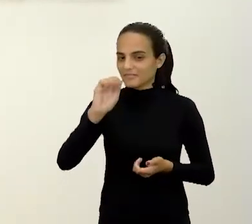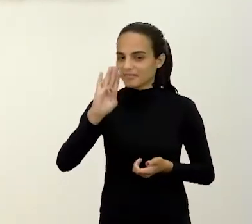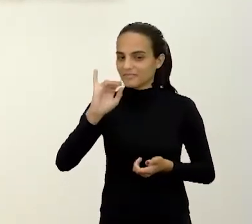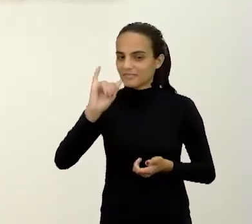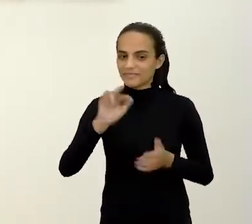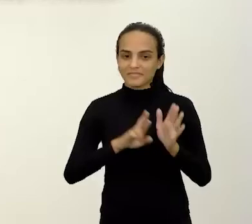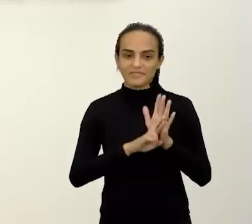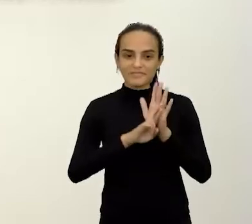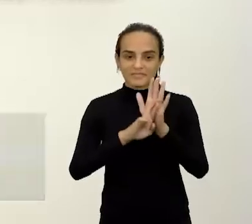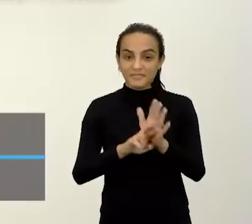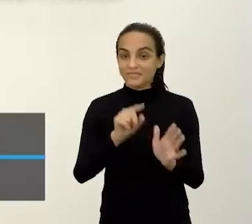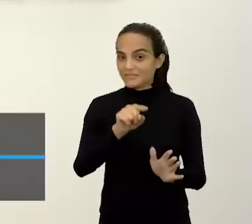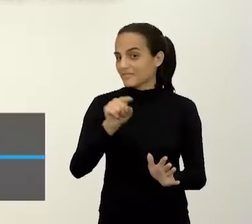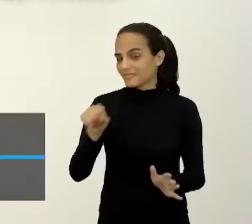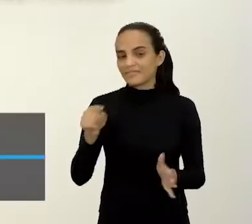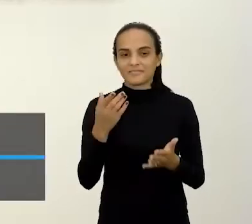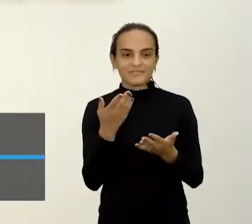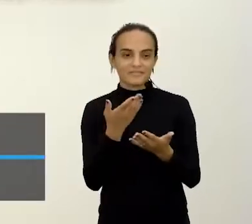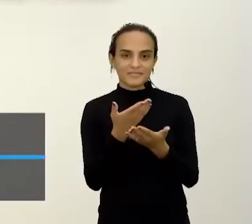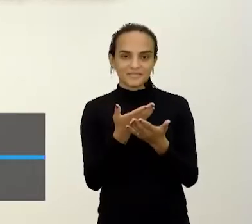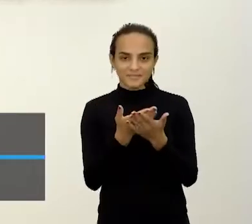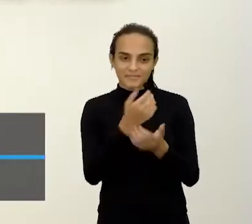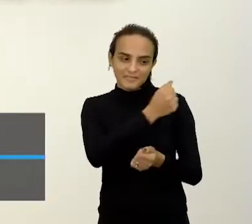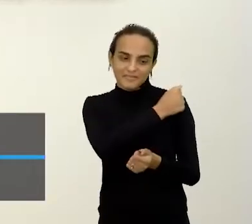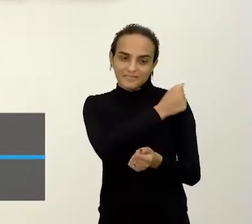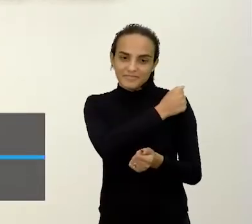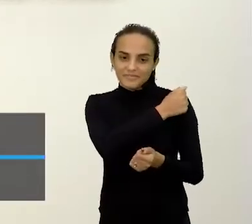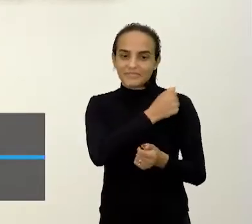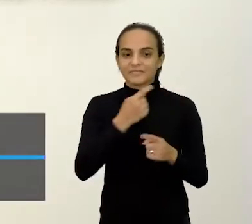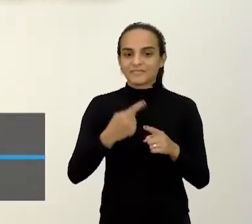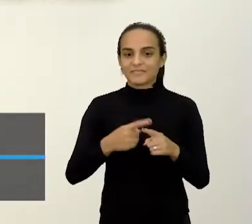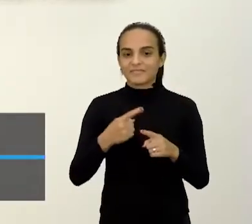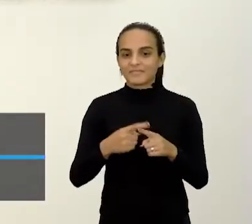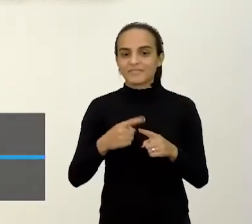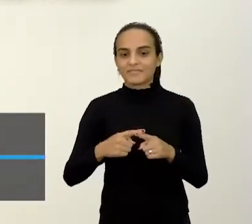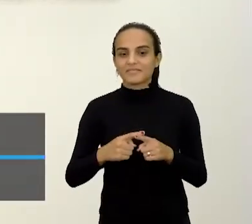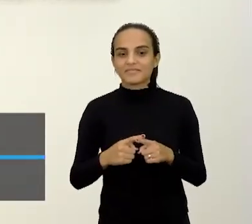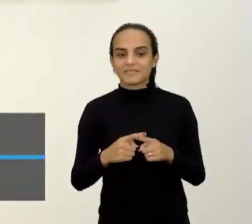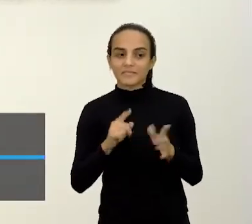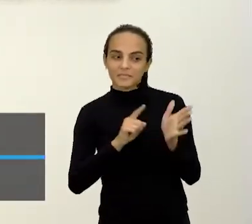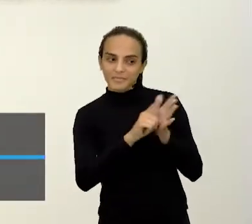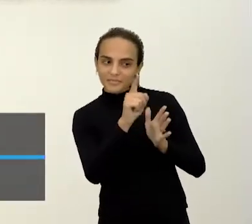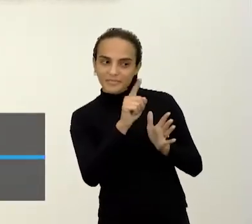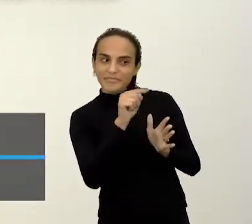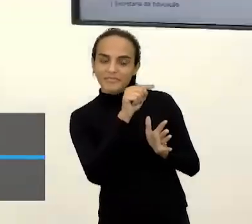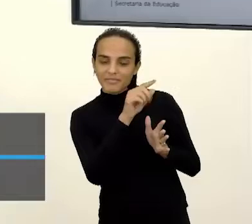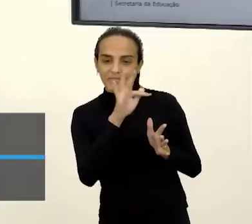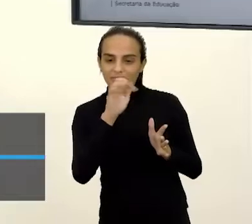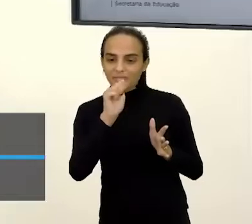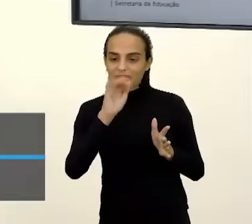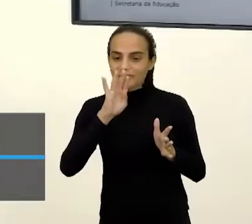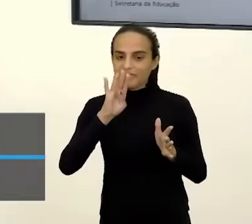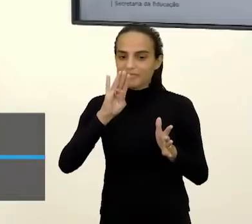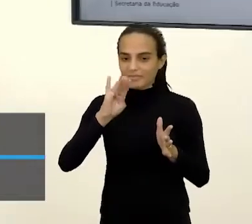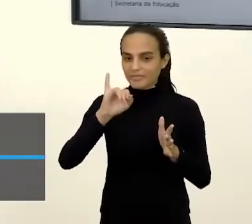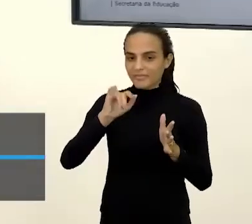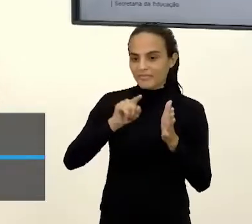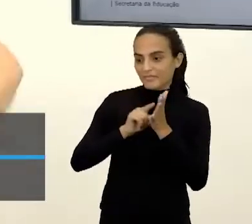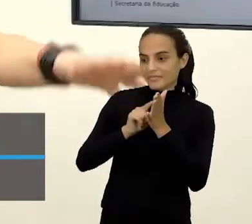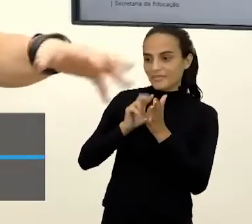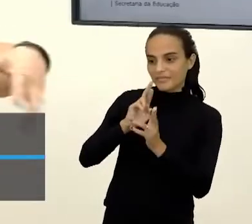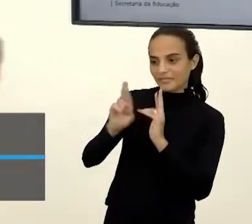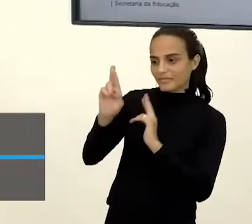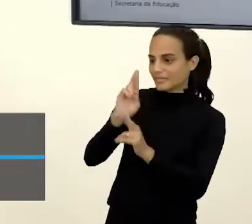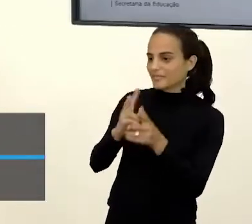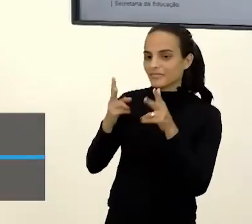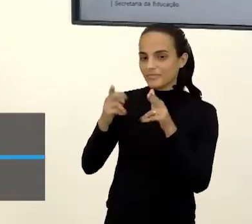representa vocês, estudantes. Porque eu faço as perguntas pra ela e ela responde como se fosse vocês. Olha, o segredo é que se vocês não assistiram Bigman,